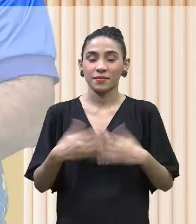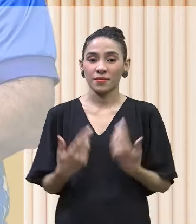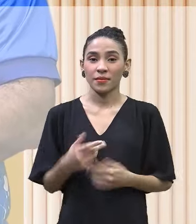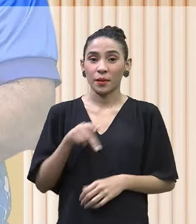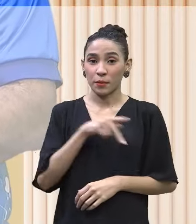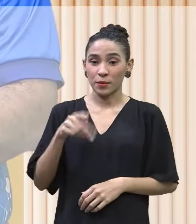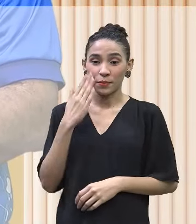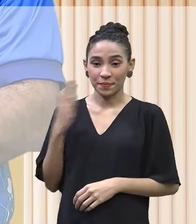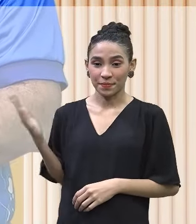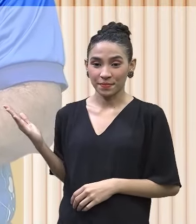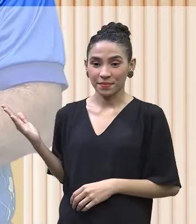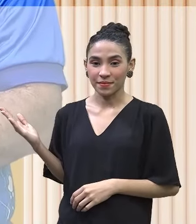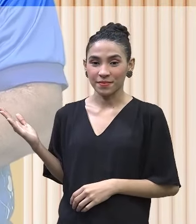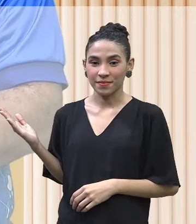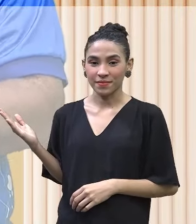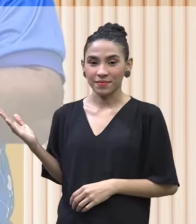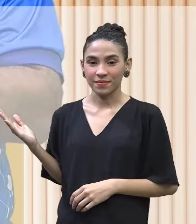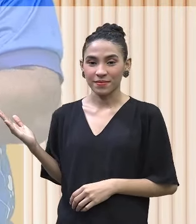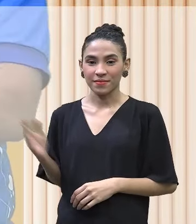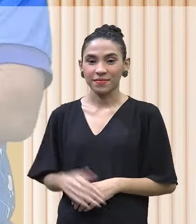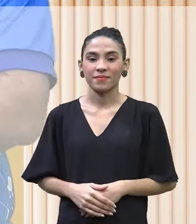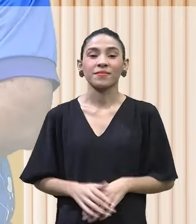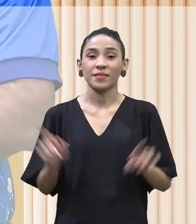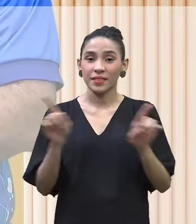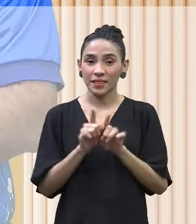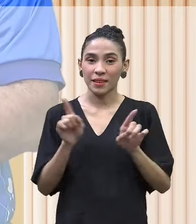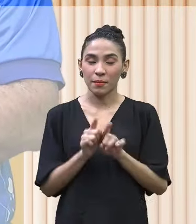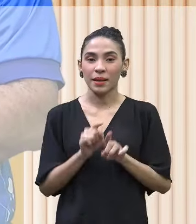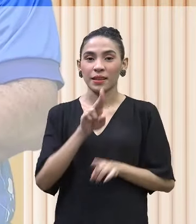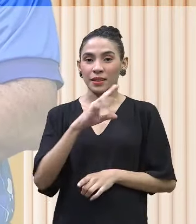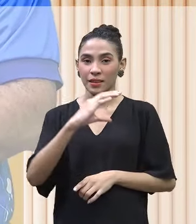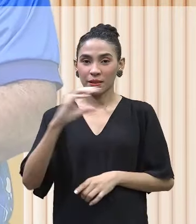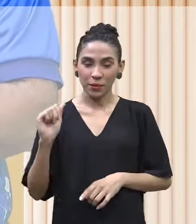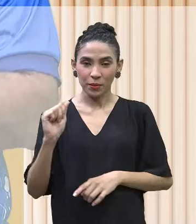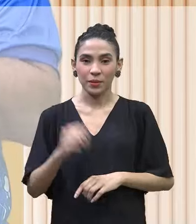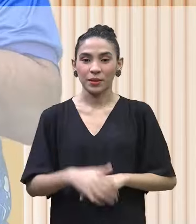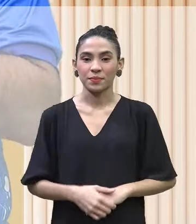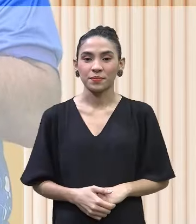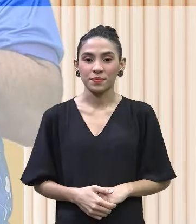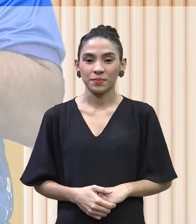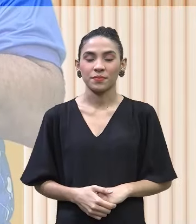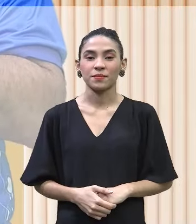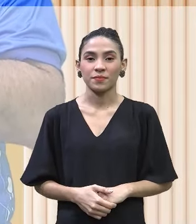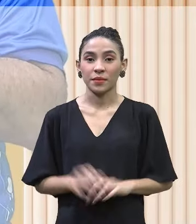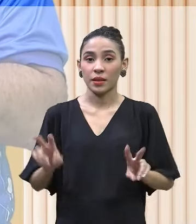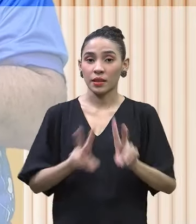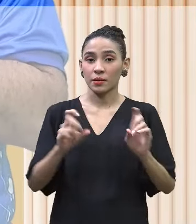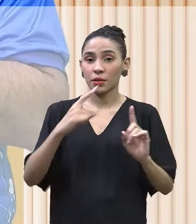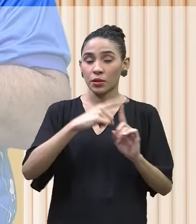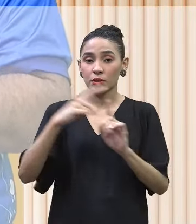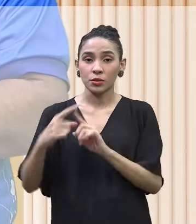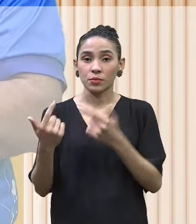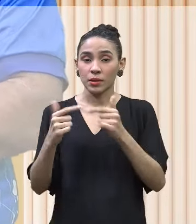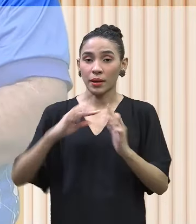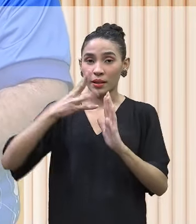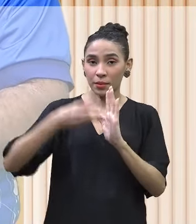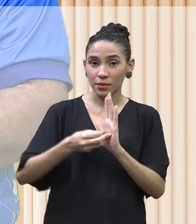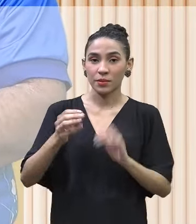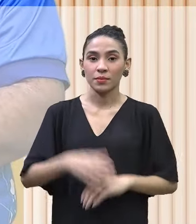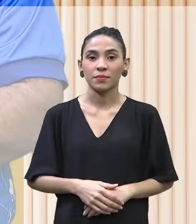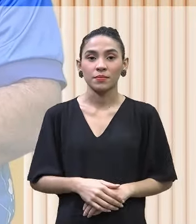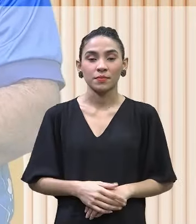fala é o professor Antônio Paulo professor também aqui da unidade curricular de aprofundamento cujo título é tipo de ocupação na Amazônia